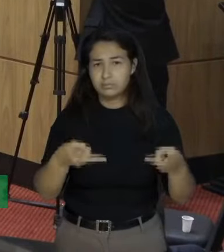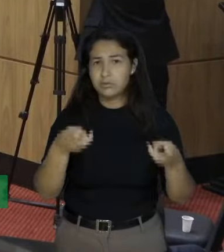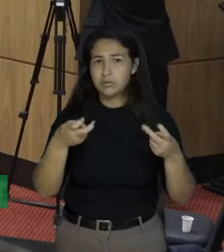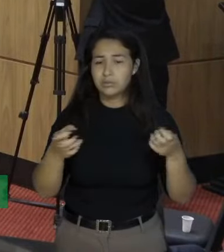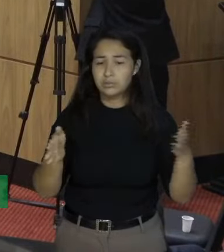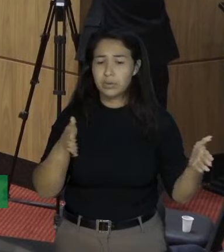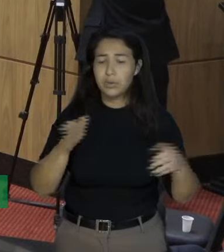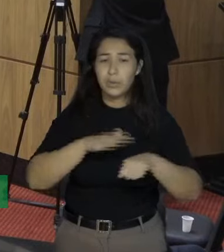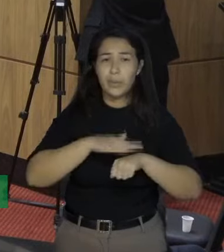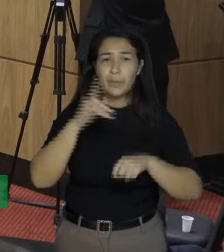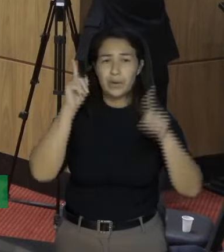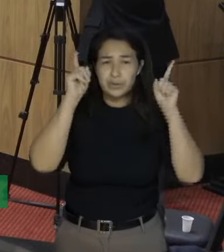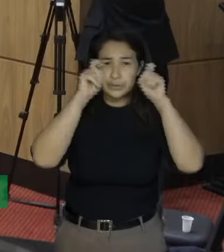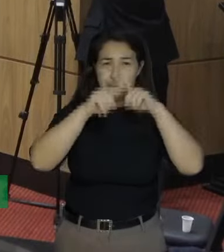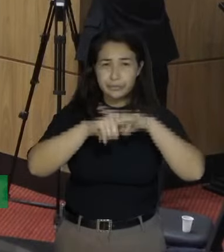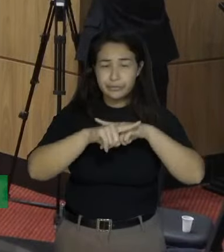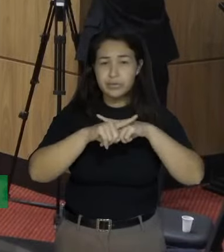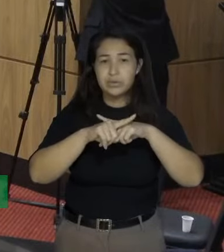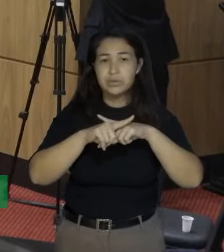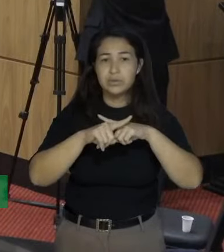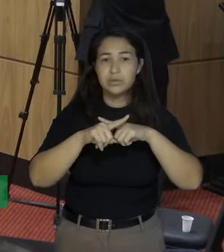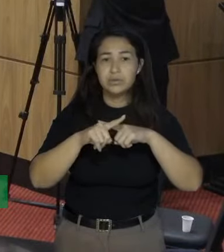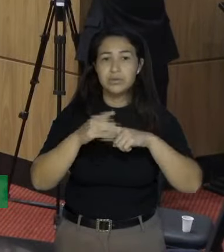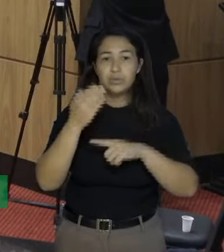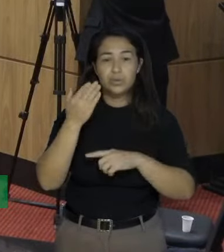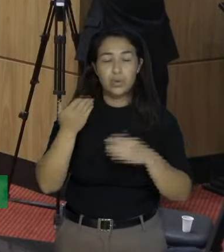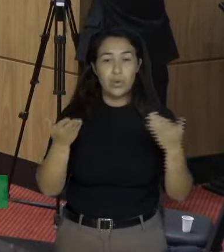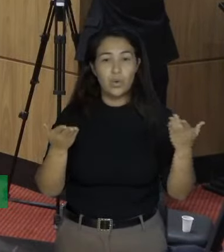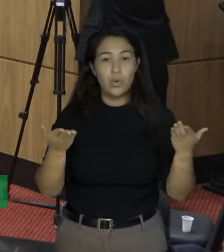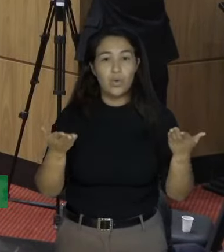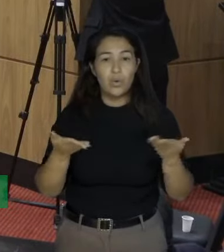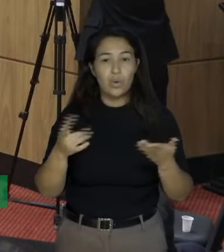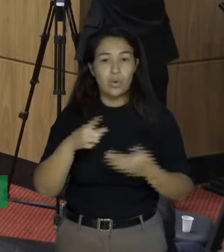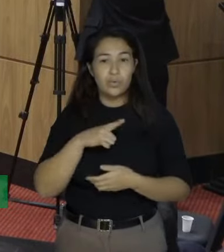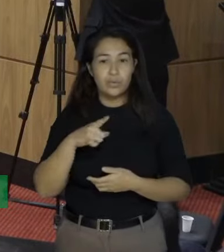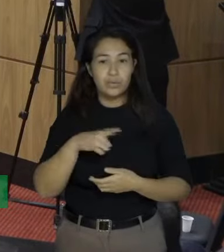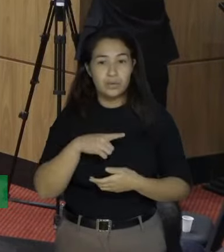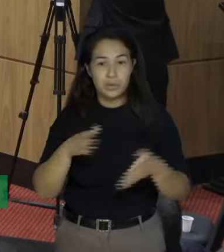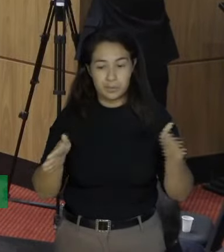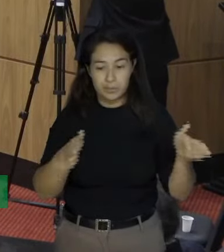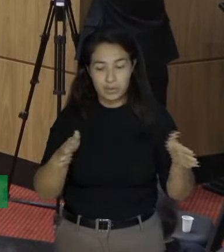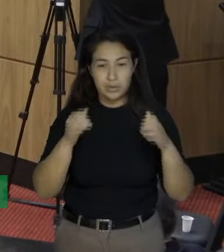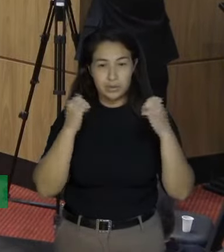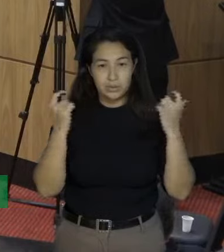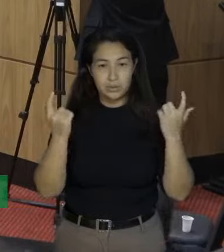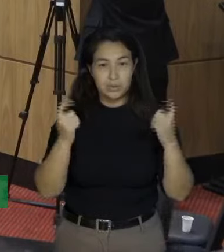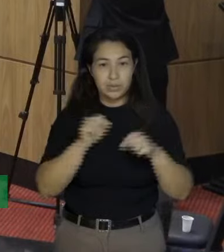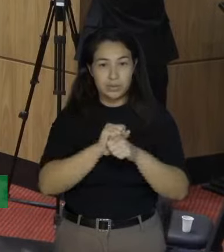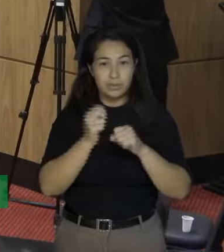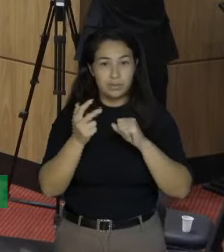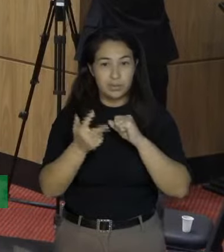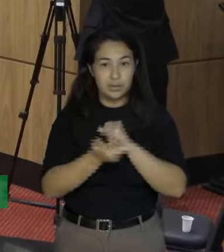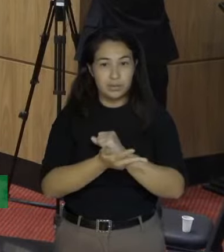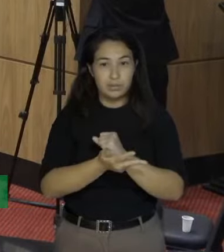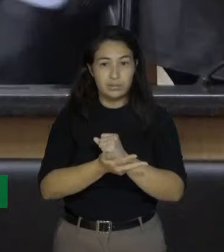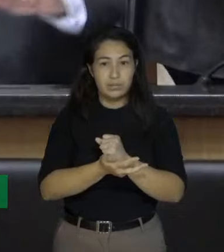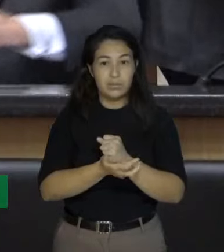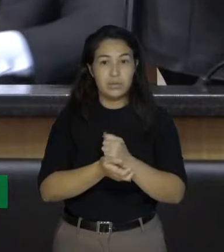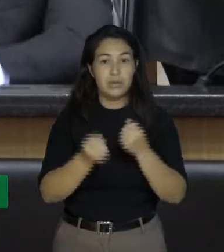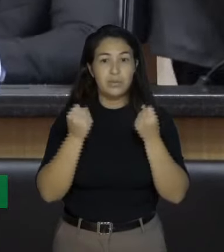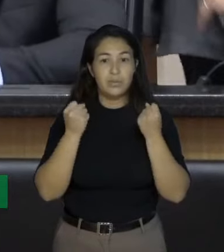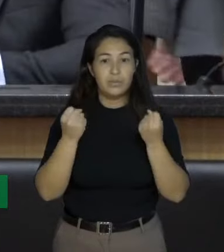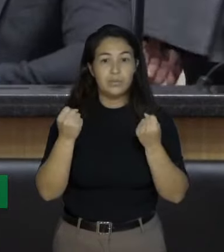críticos e mais sensíveis que passamos foi o período da pandemia onde vossa excelência teve um pulso firme teve a coragem do